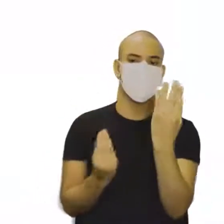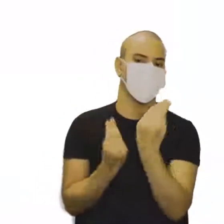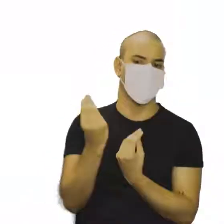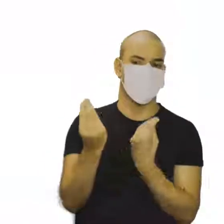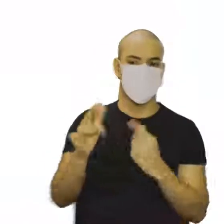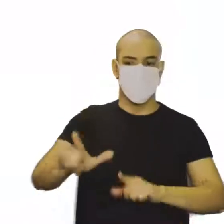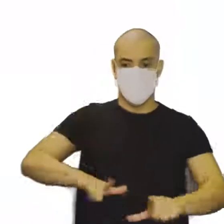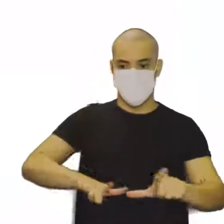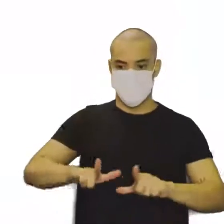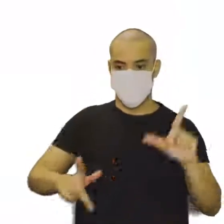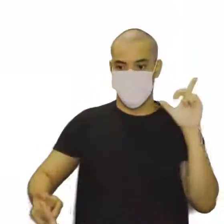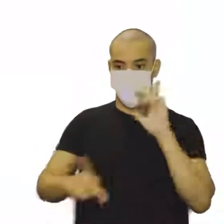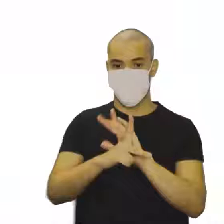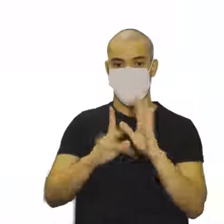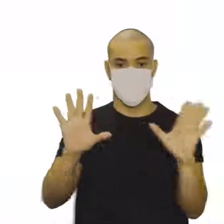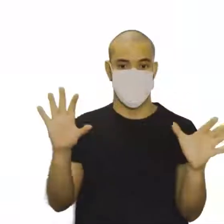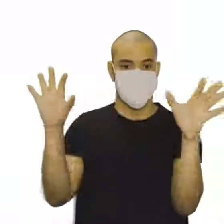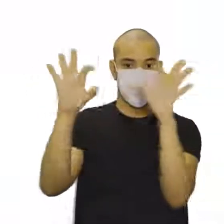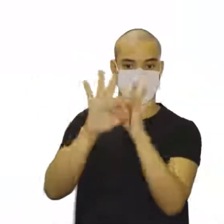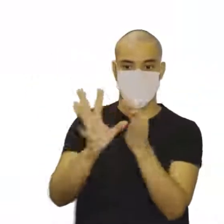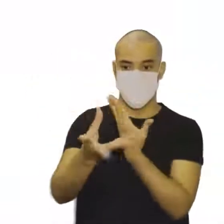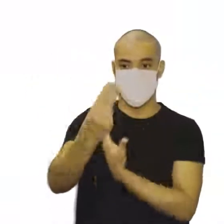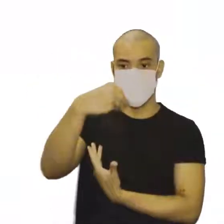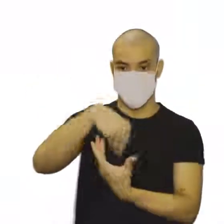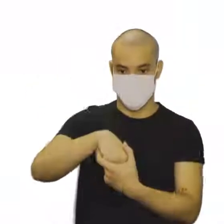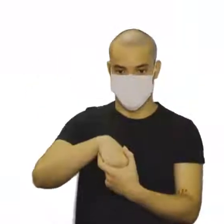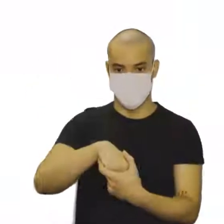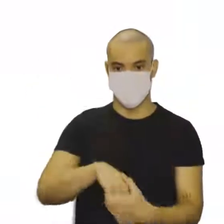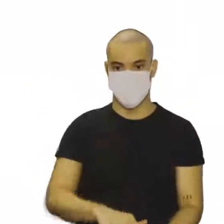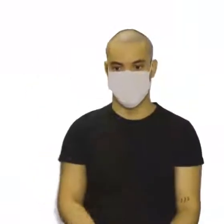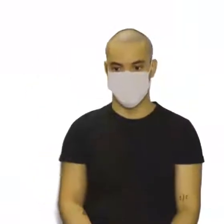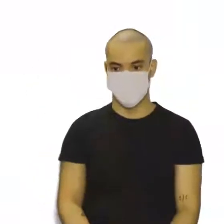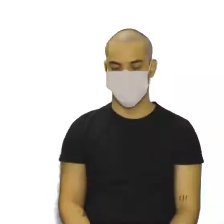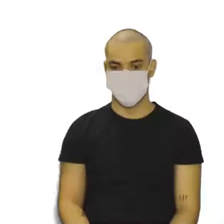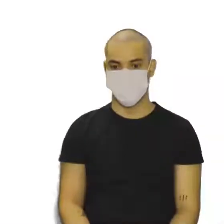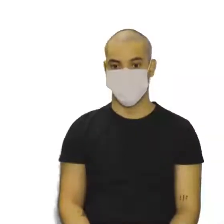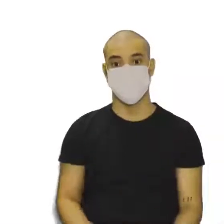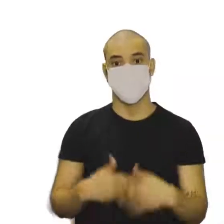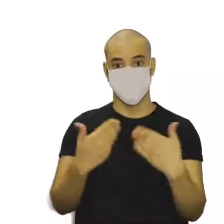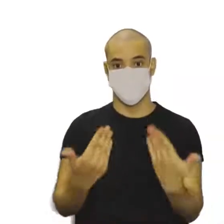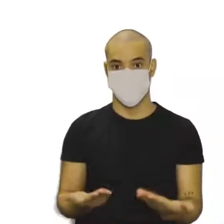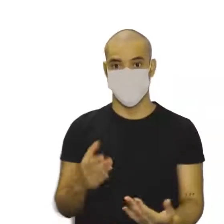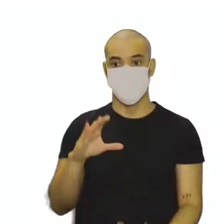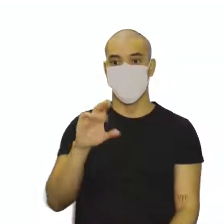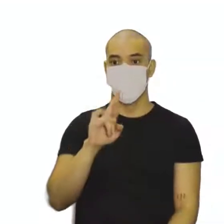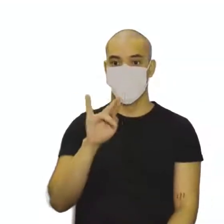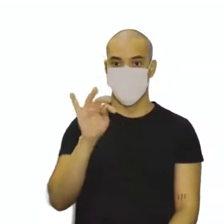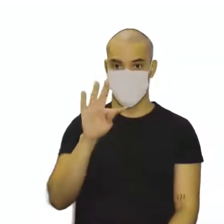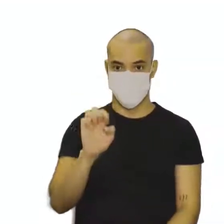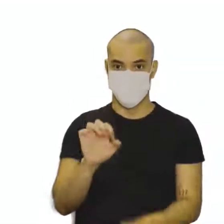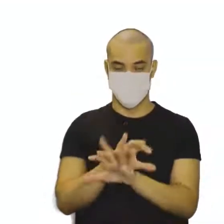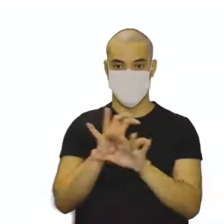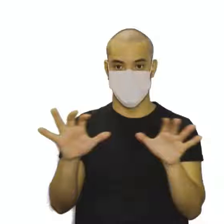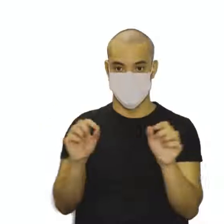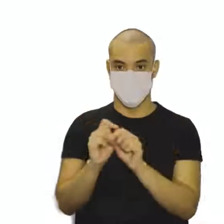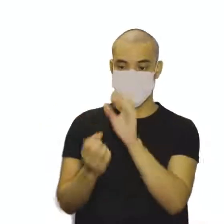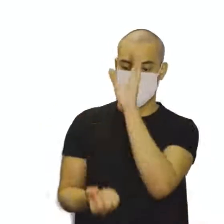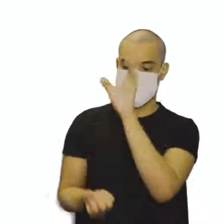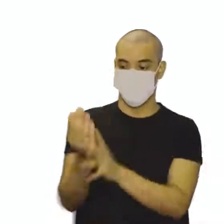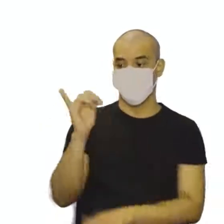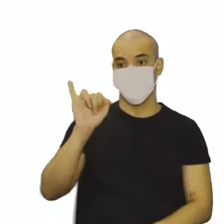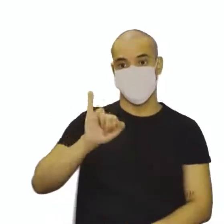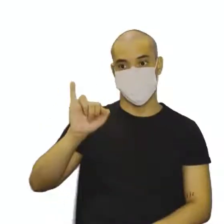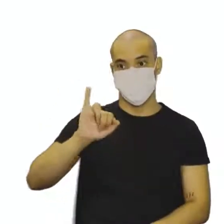esse trabalho necessário para estabelecer um campo ali, ok? Bom, a corrente, nesse caso, estabelecida no